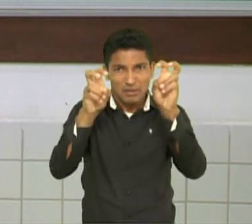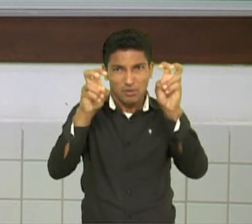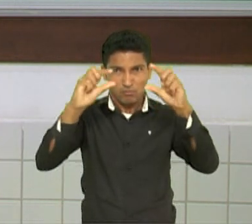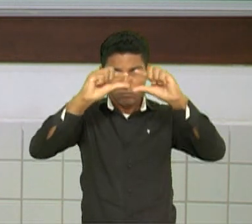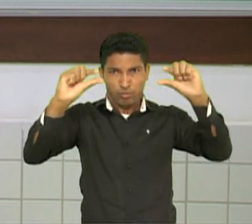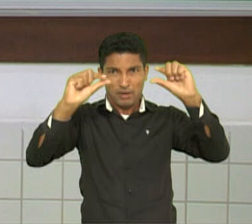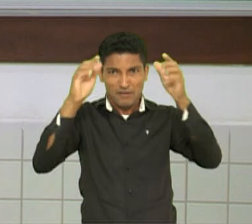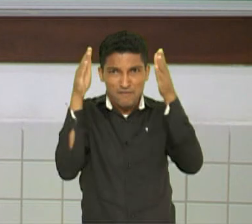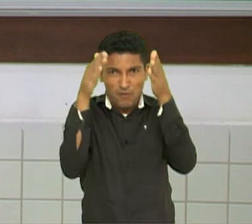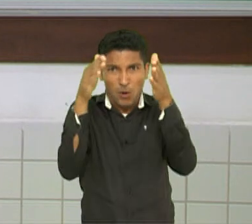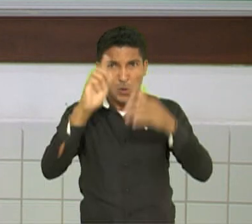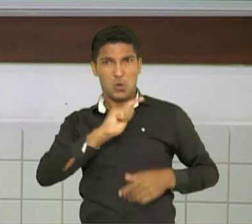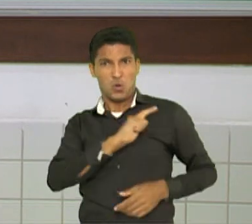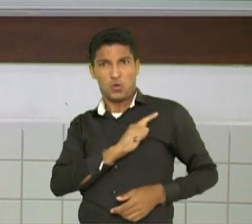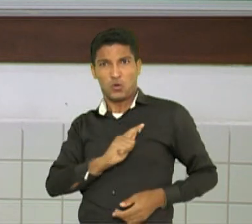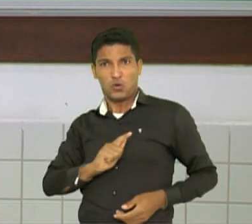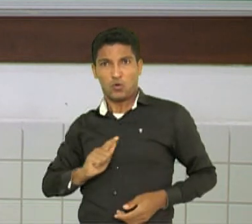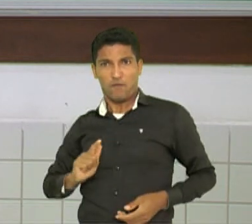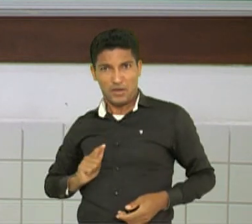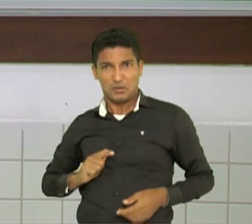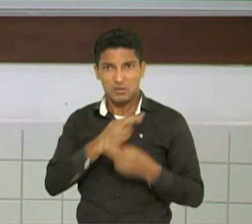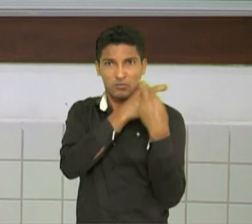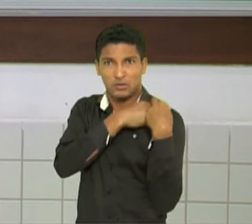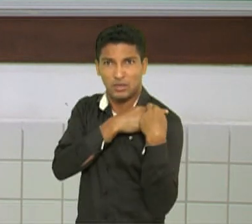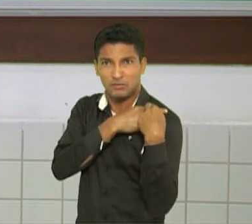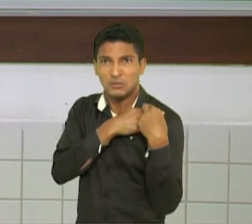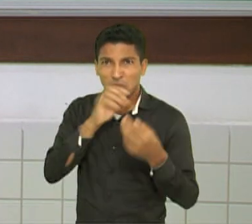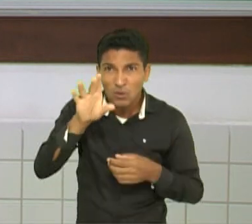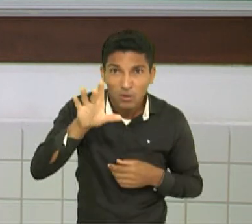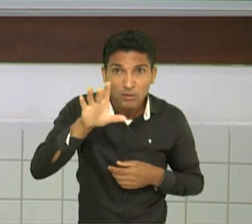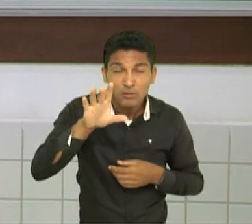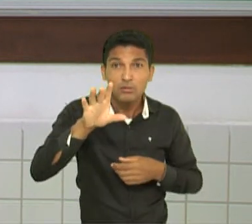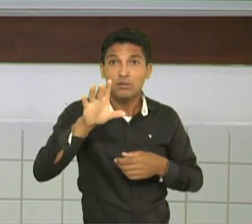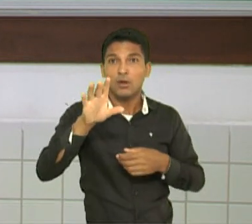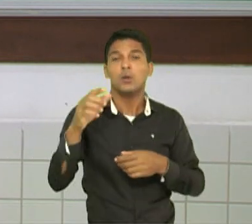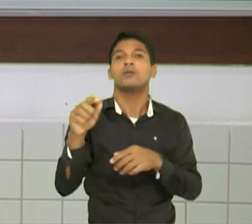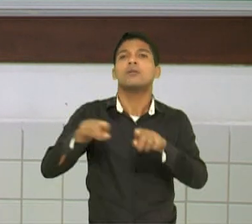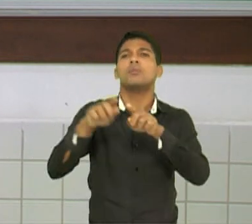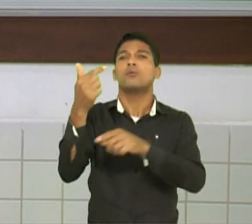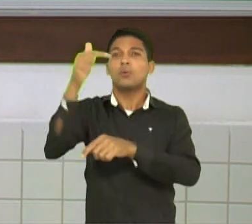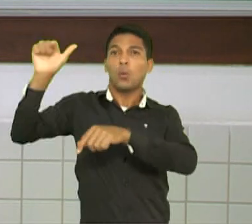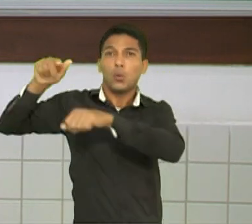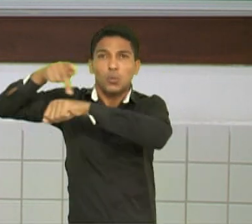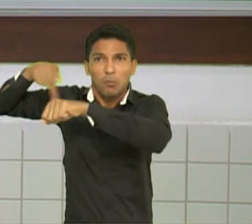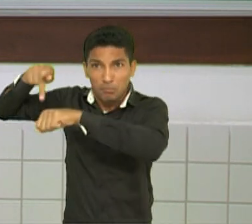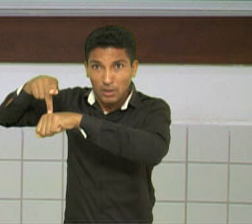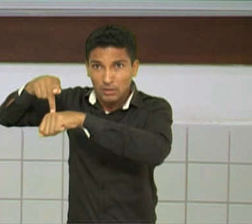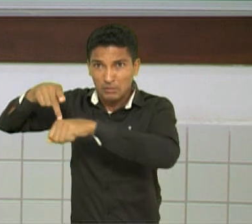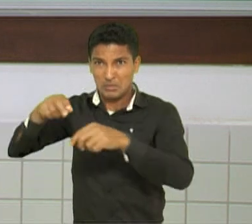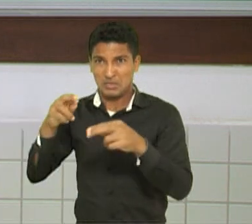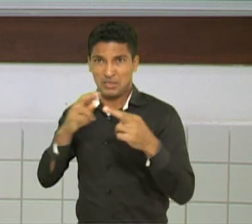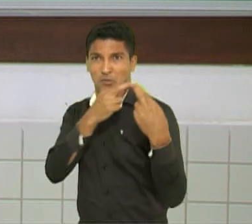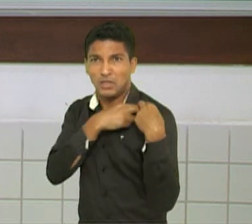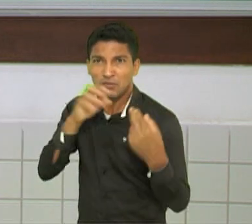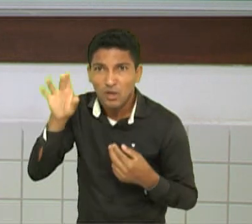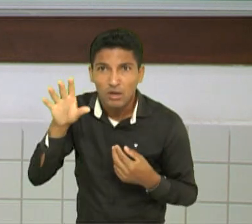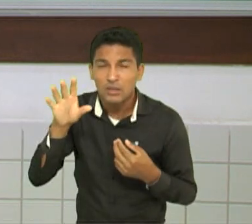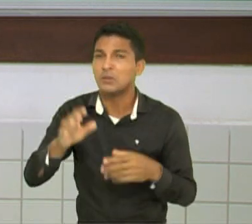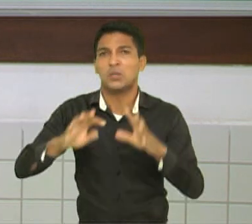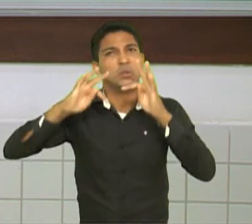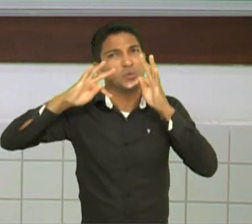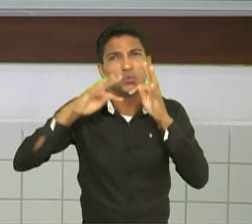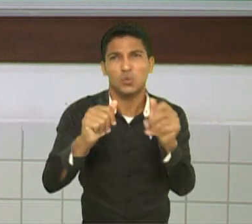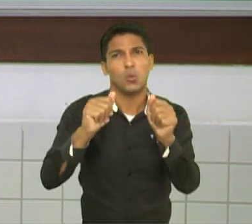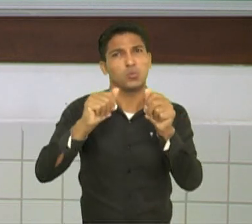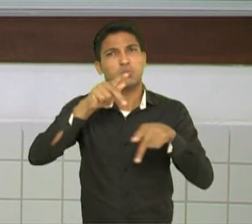governantes, não vão ficar restritos a outros países. São temas que todos nós, no nosso dia a dia, na nossa casa, na